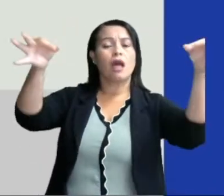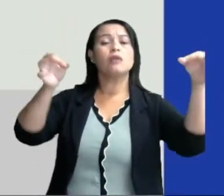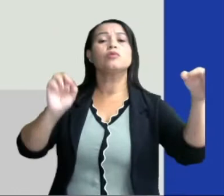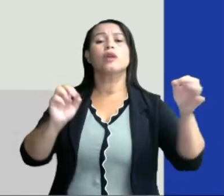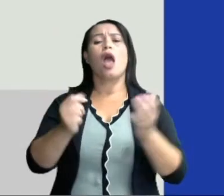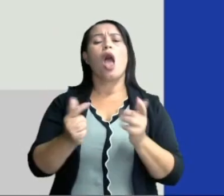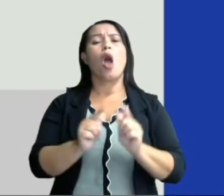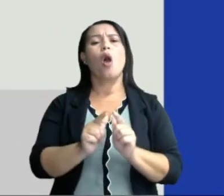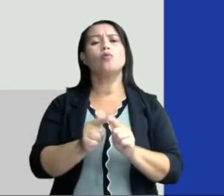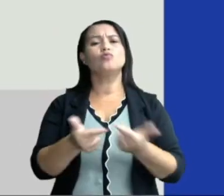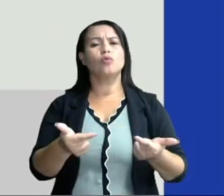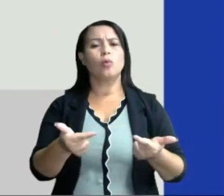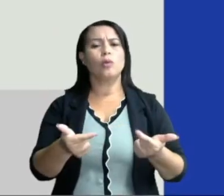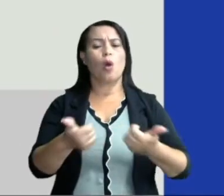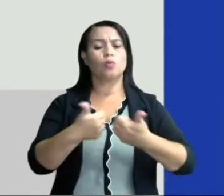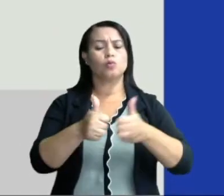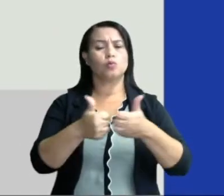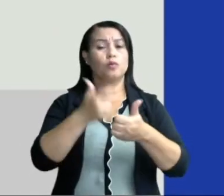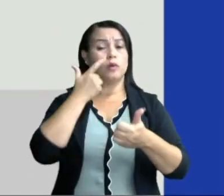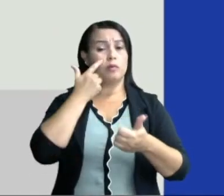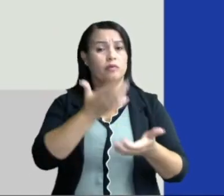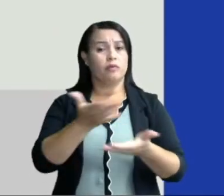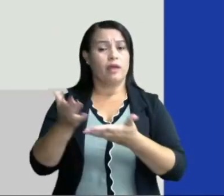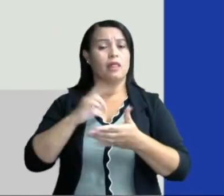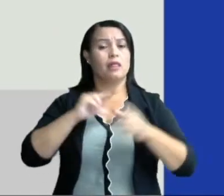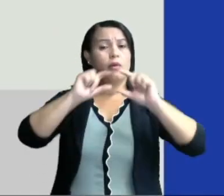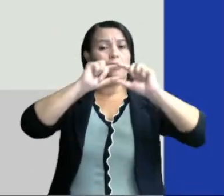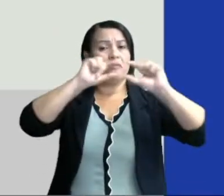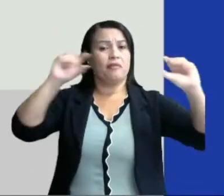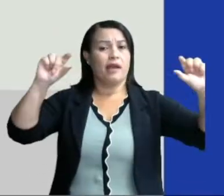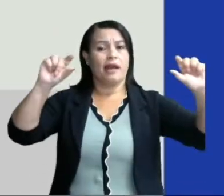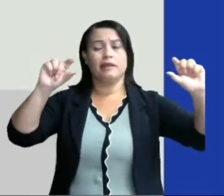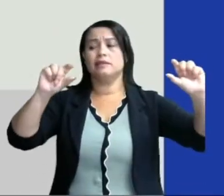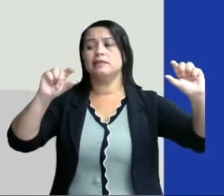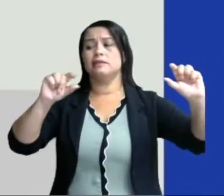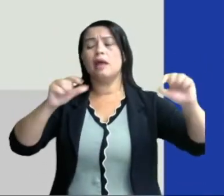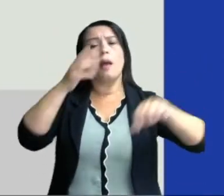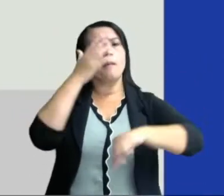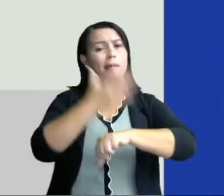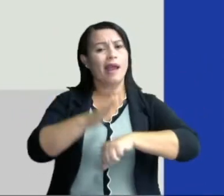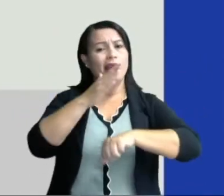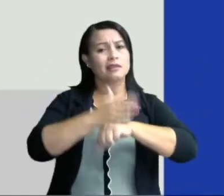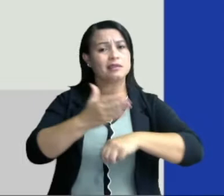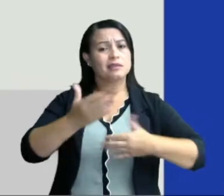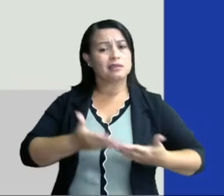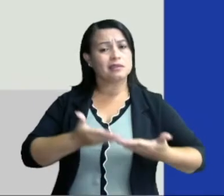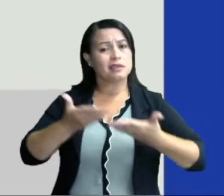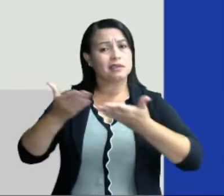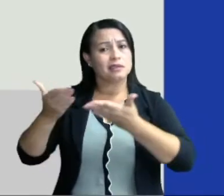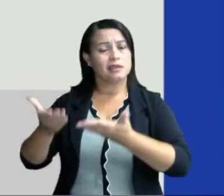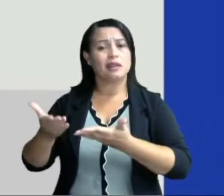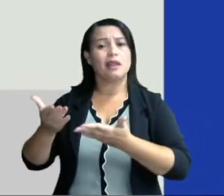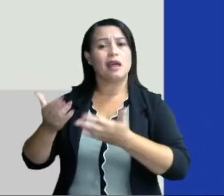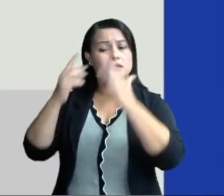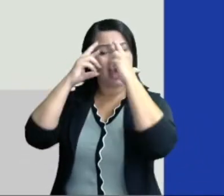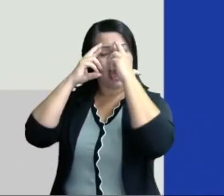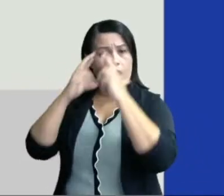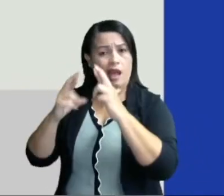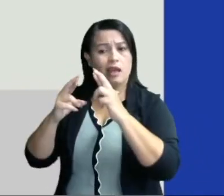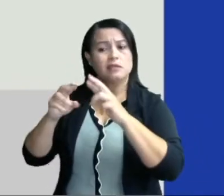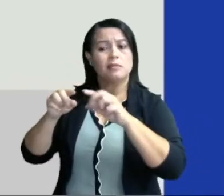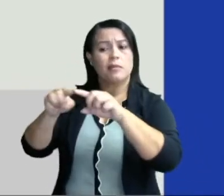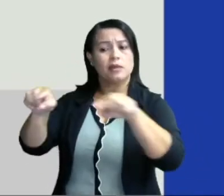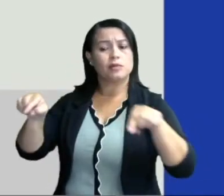Ônibus, tá? E aqui a gente tem uma frase: pratique gentileza, respeite o espaço dos